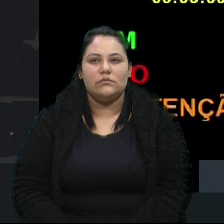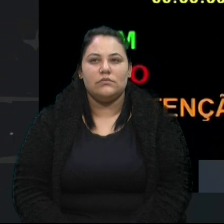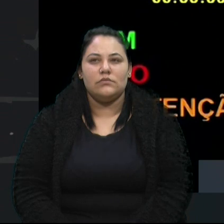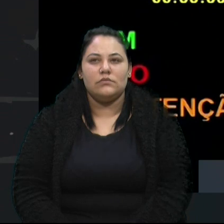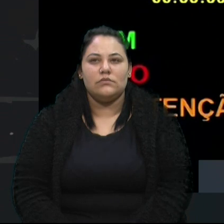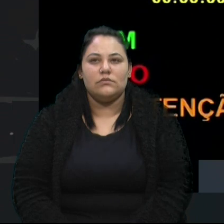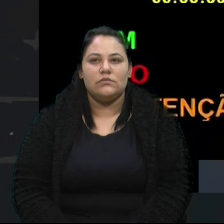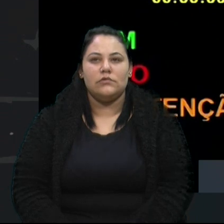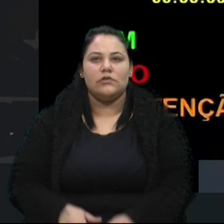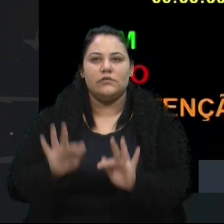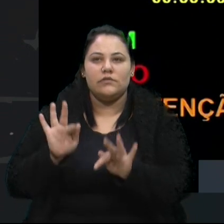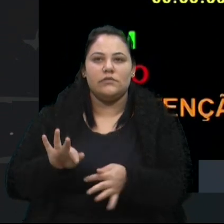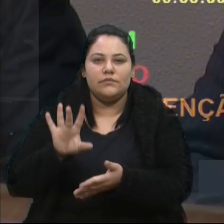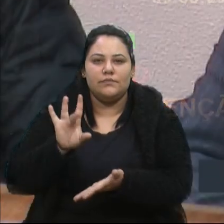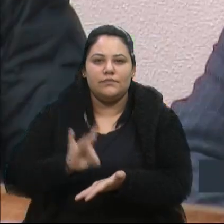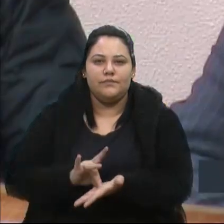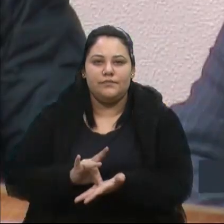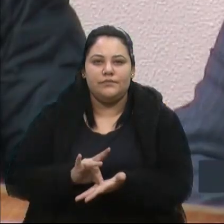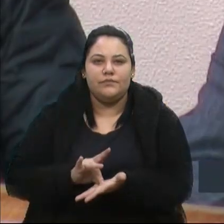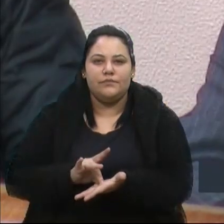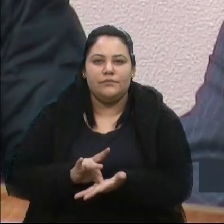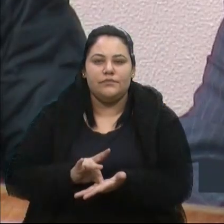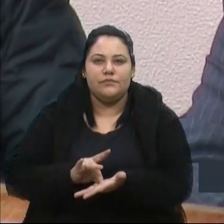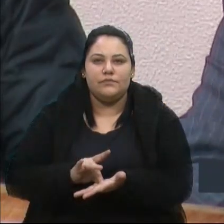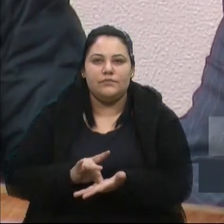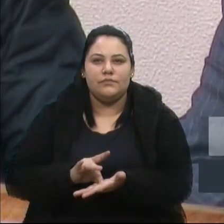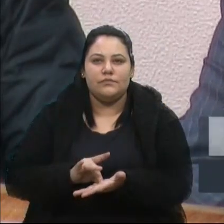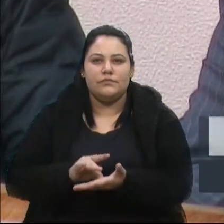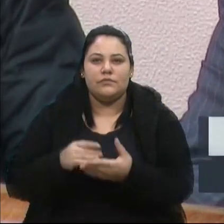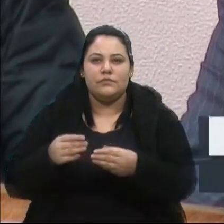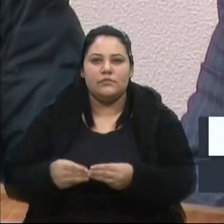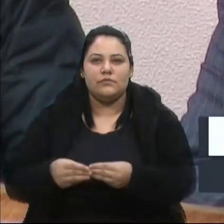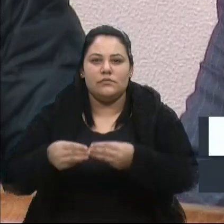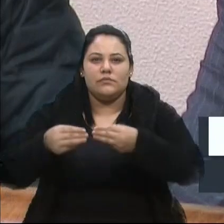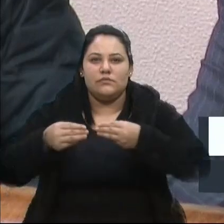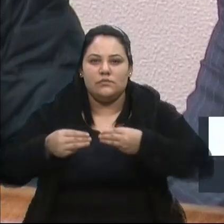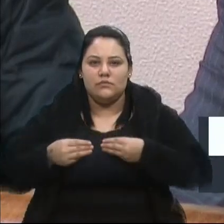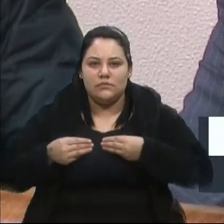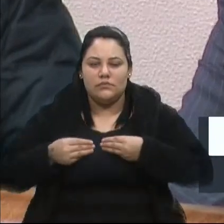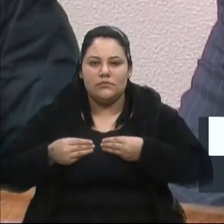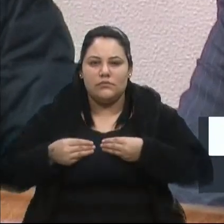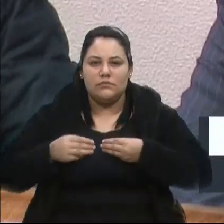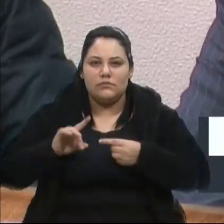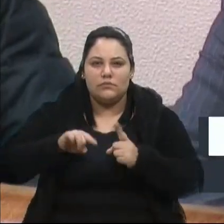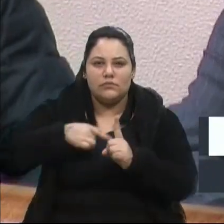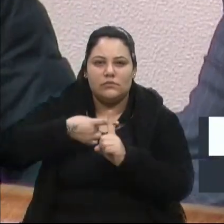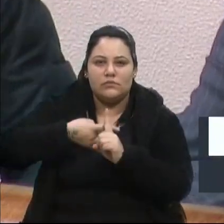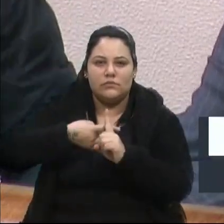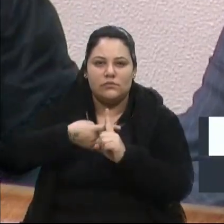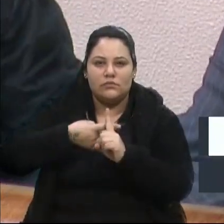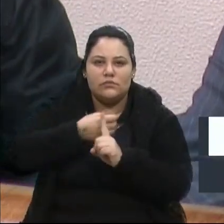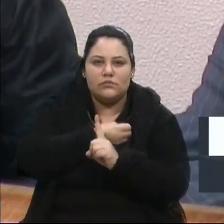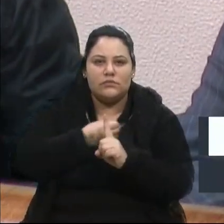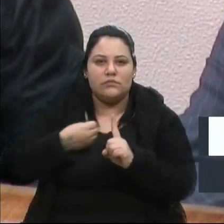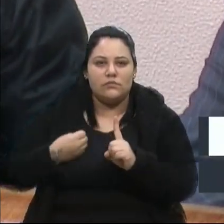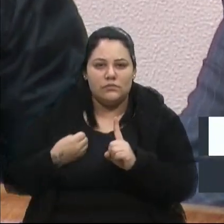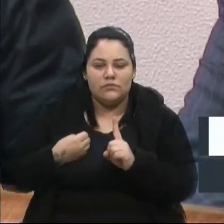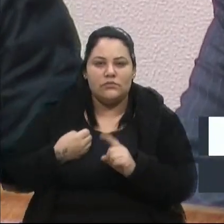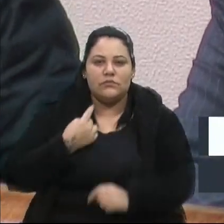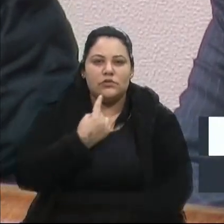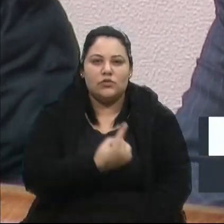Encerrado o registro dos votos, encerrada a votação, a emenda aditiva número